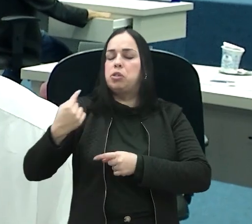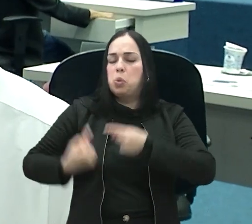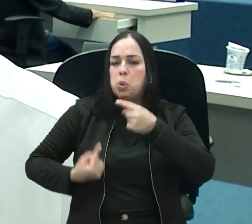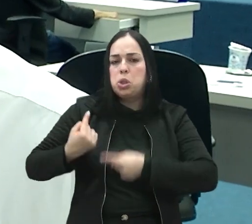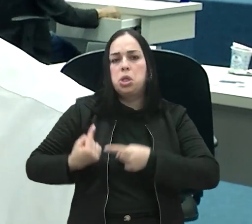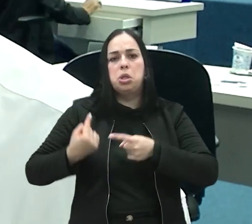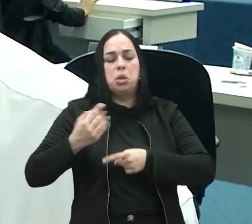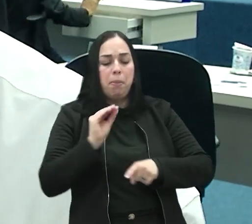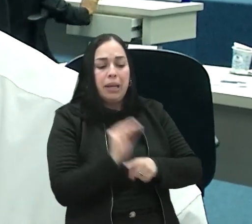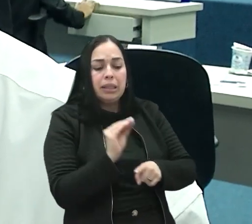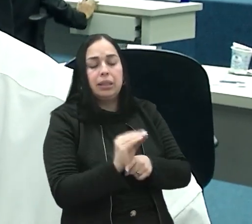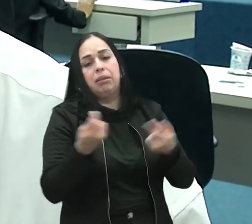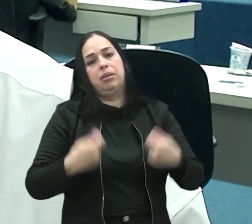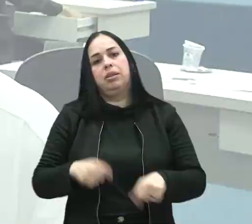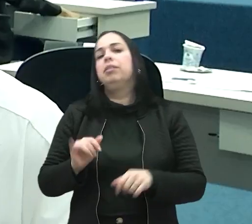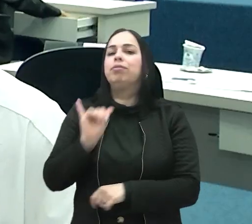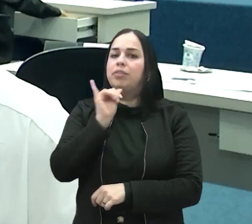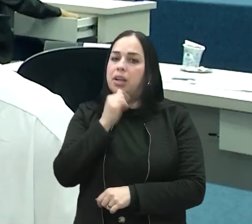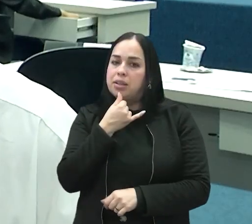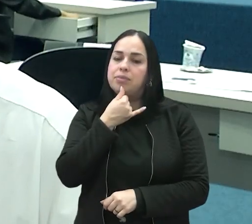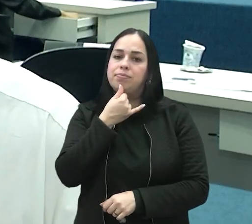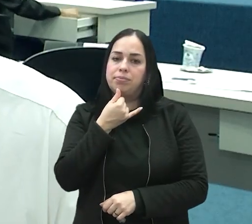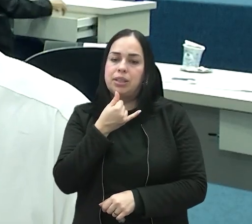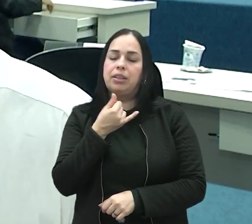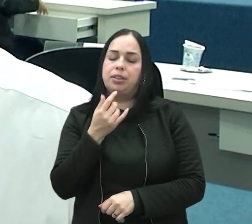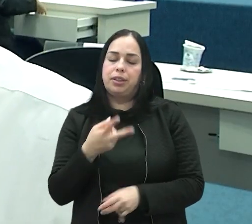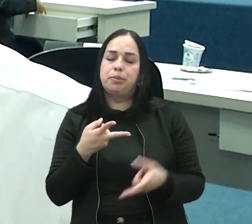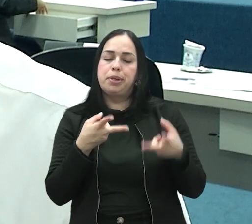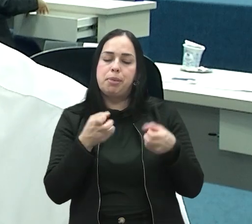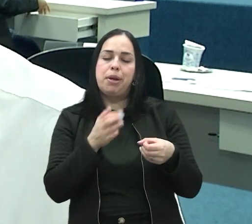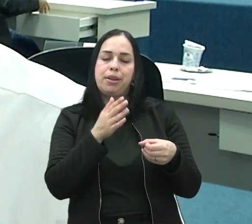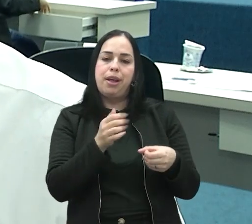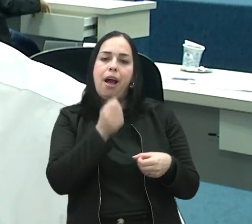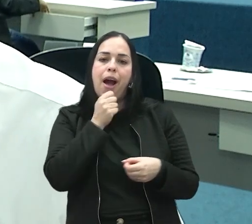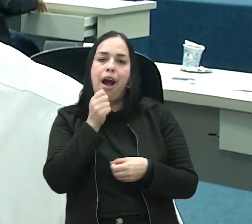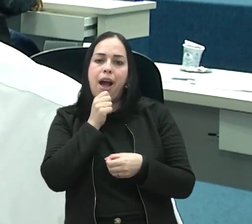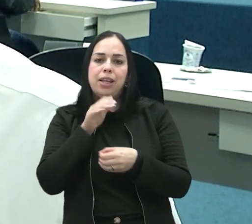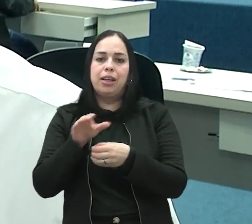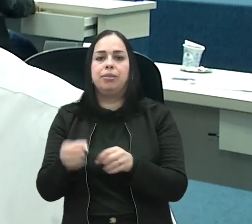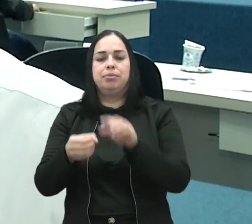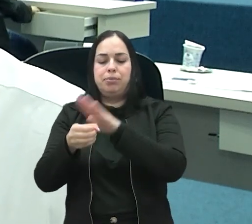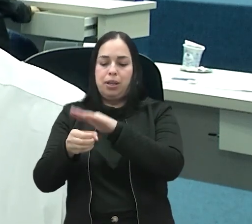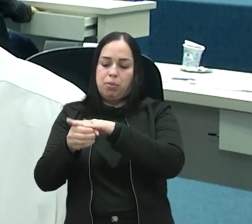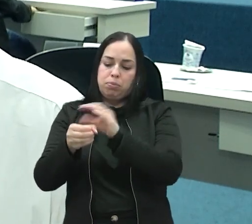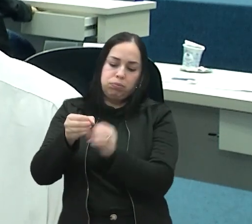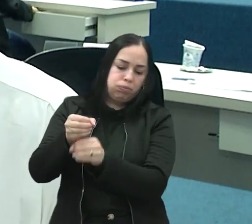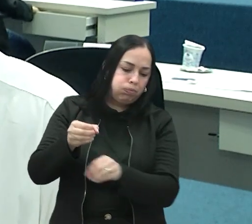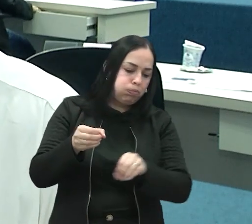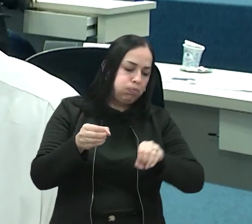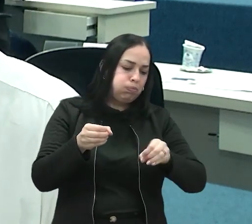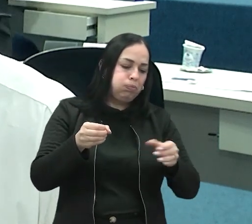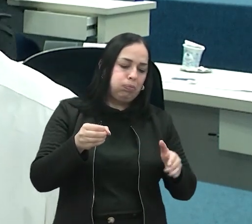pautado essa discussão. Infelizmente, nós estamos vendo aí que o esgoto ainda é solto in natura no